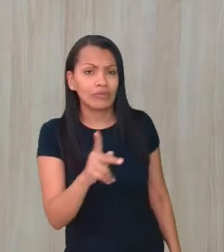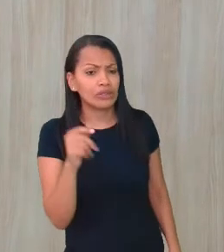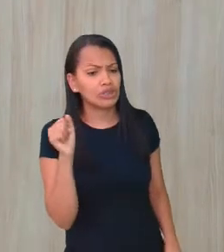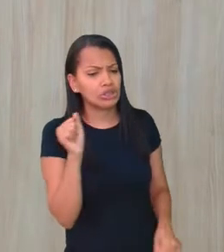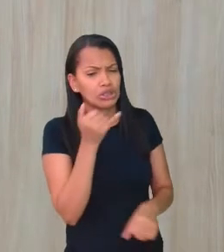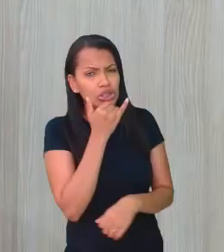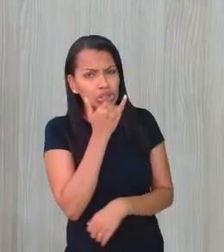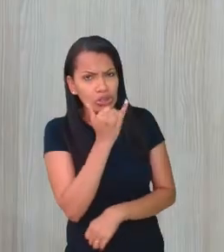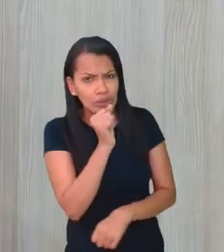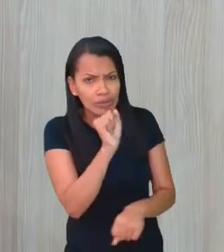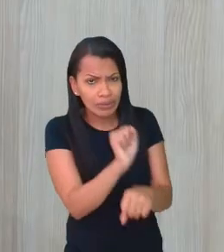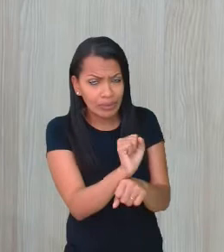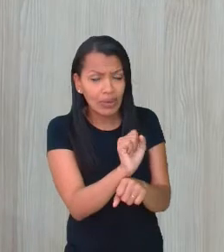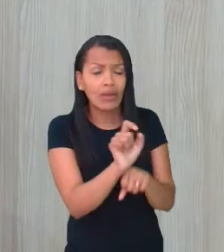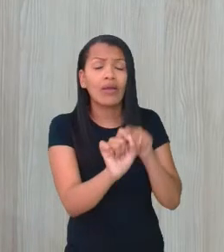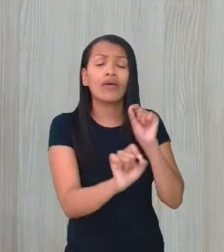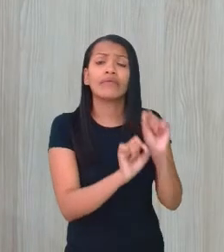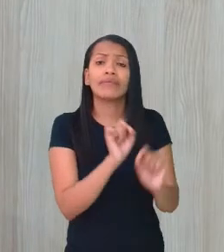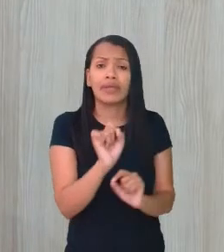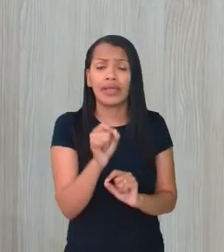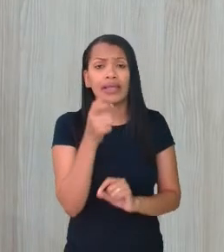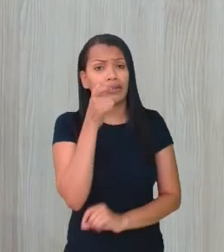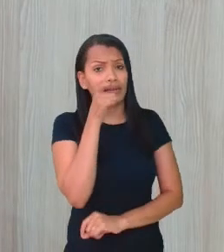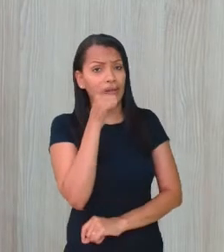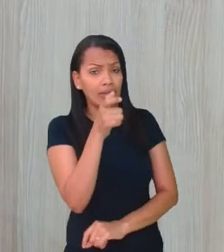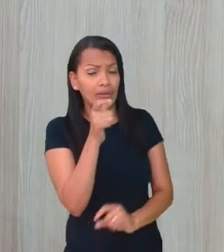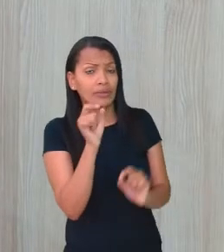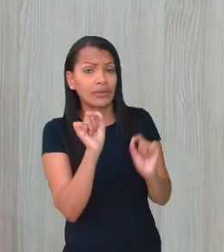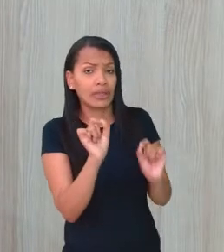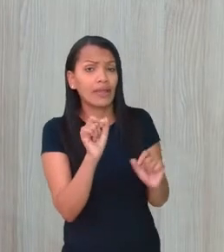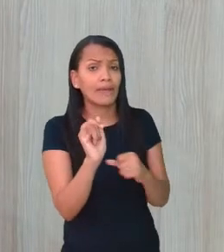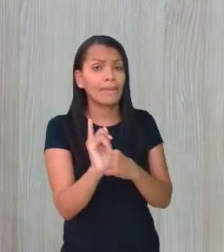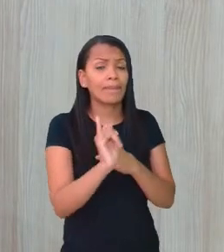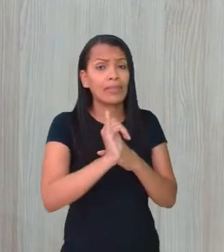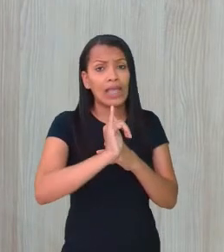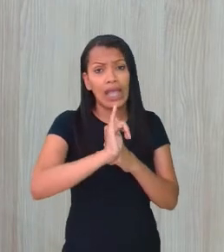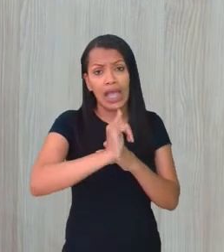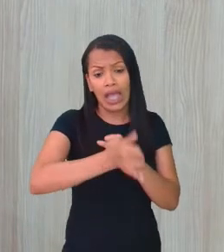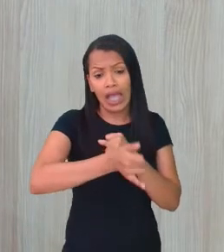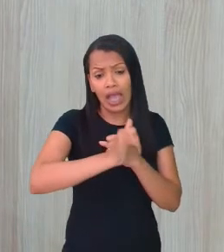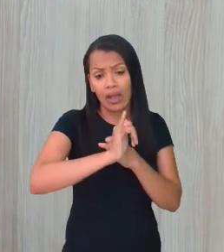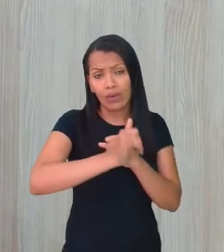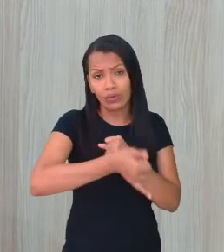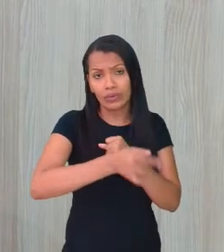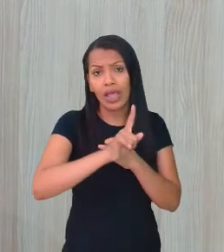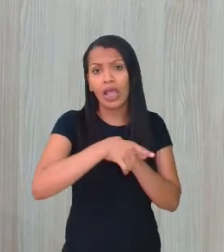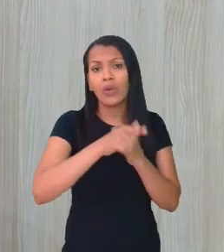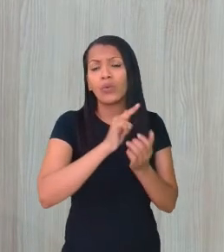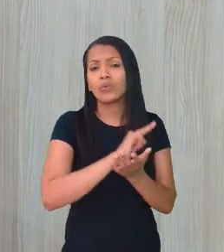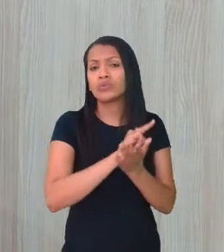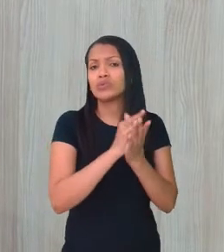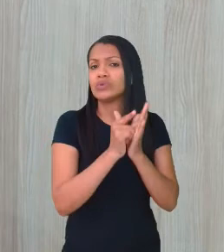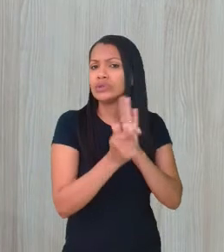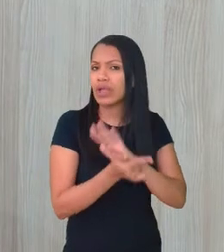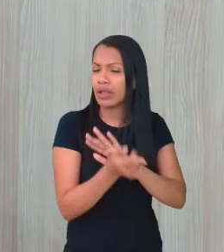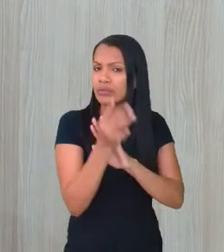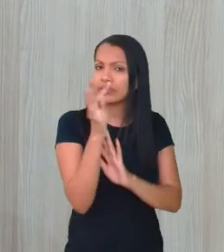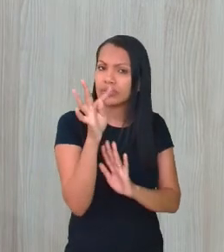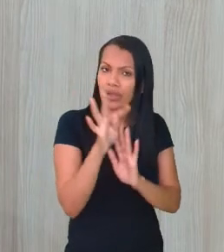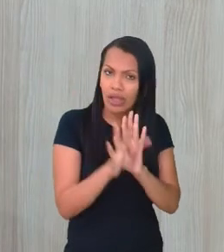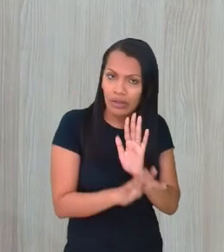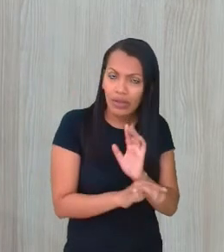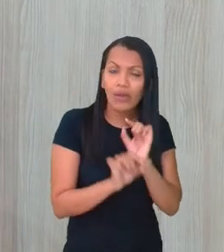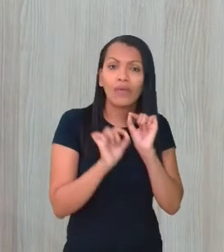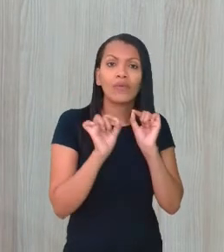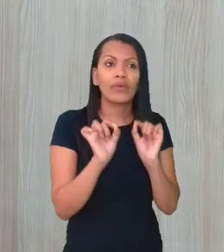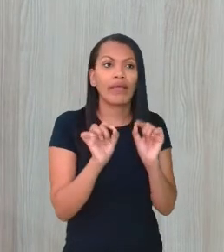interromper. Não, sem problema. Mas é interessante porque a crônica é um gênero textual que